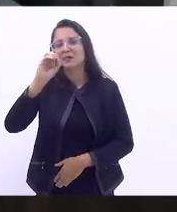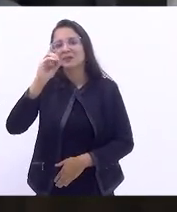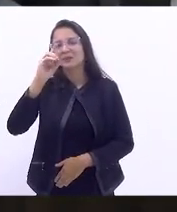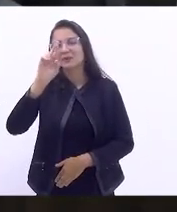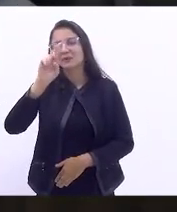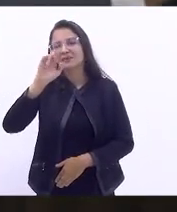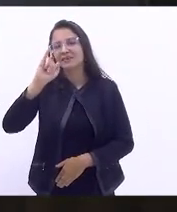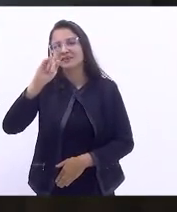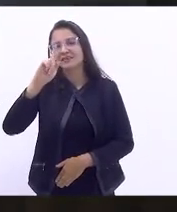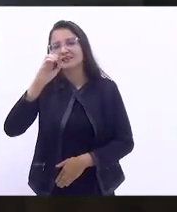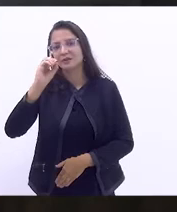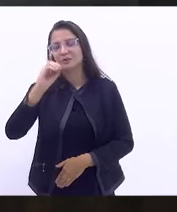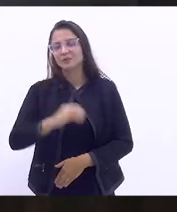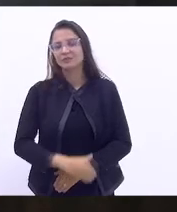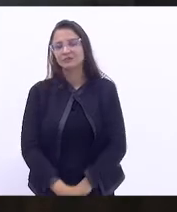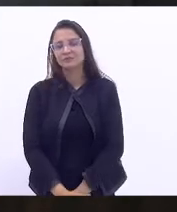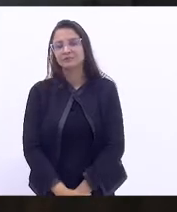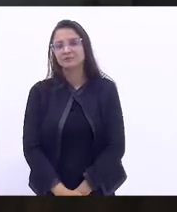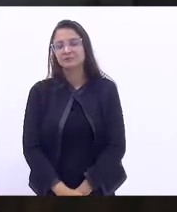Deputado Rodrigo Amorim.